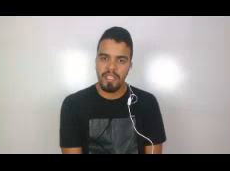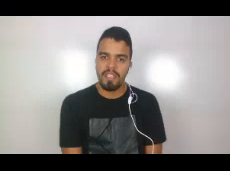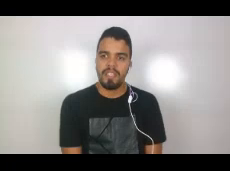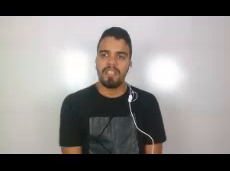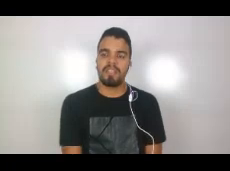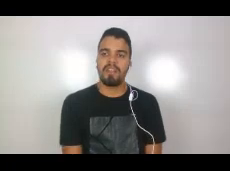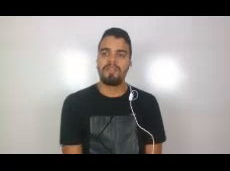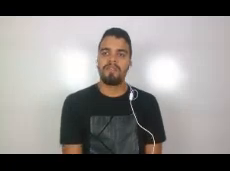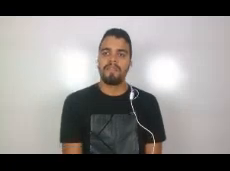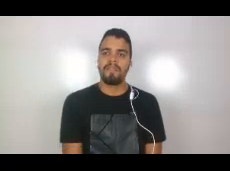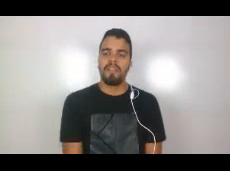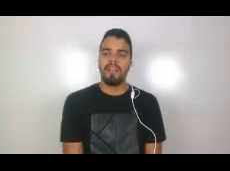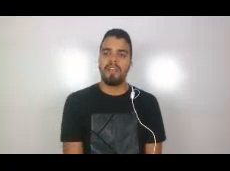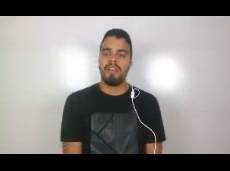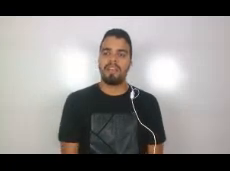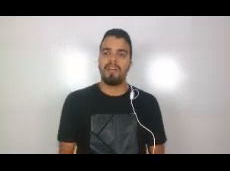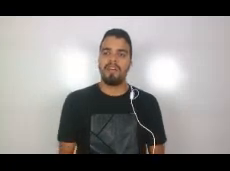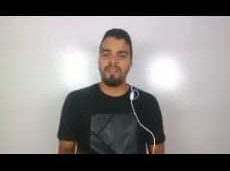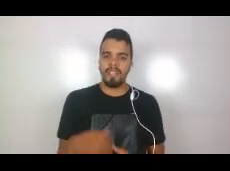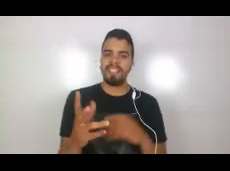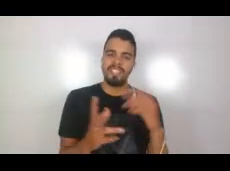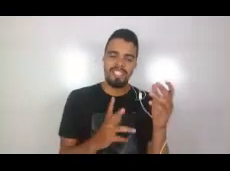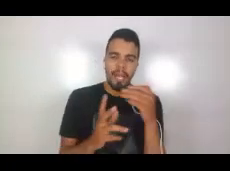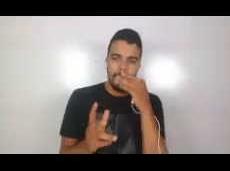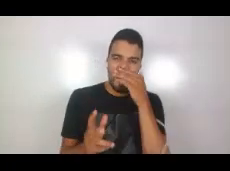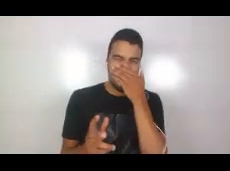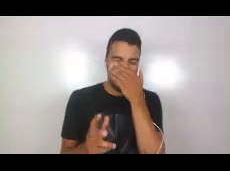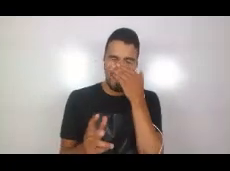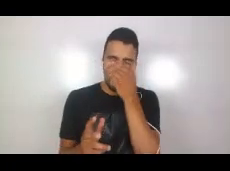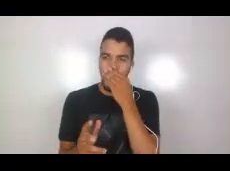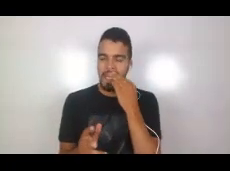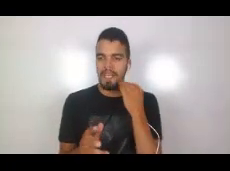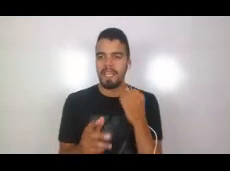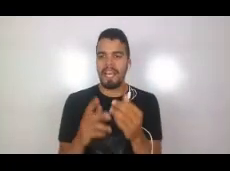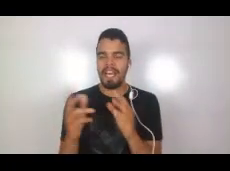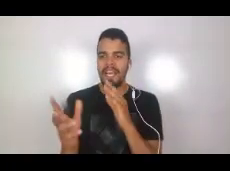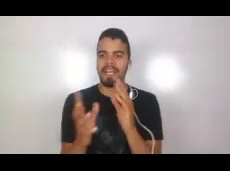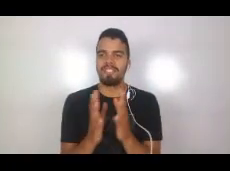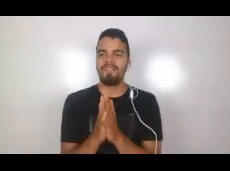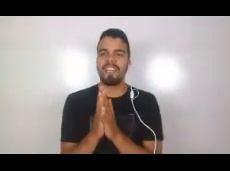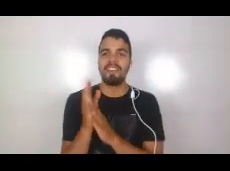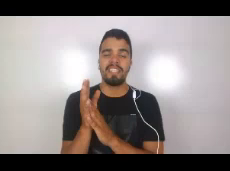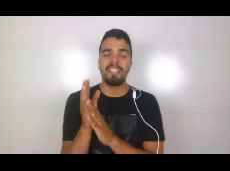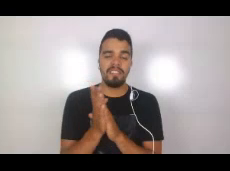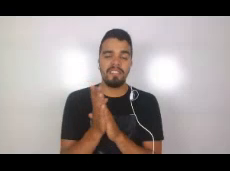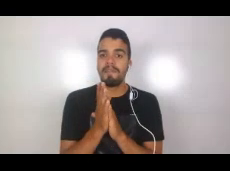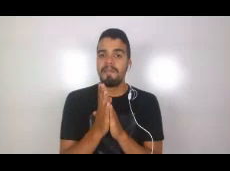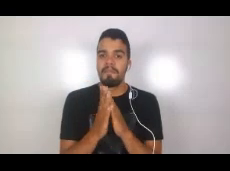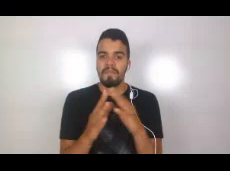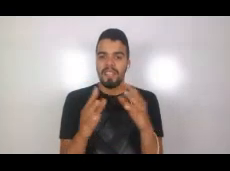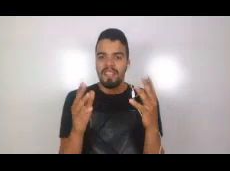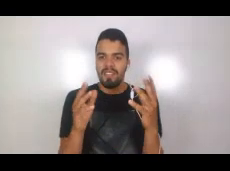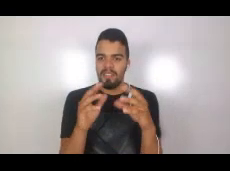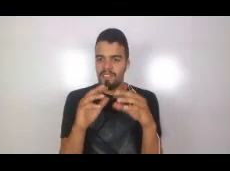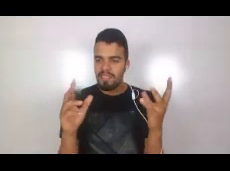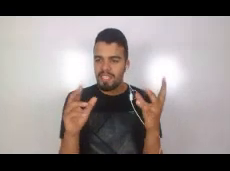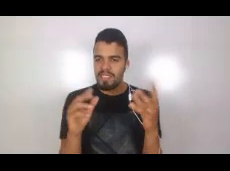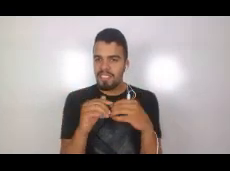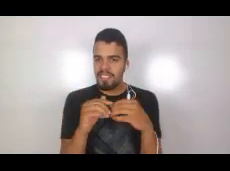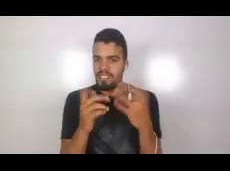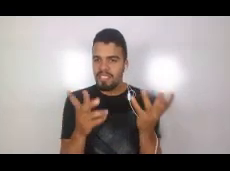contextos. Então, logo quando a gente exige a prática, né, que é a atividade avaliativa,